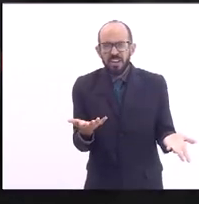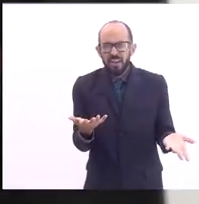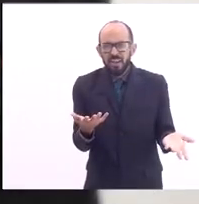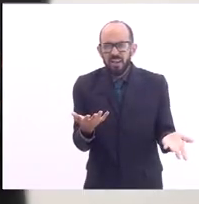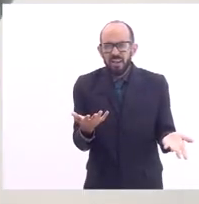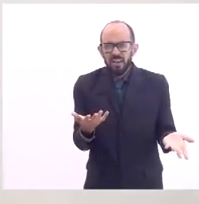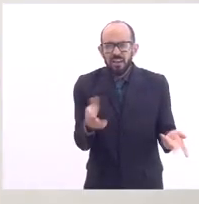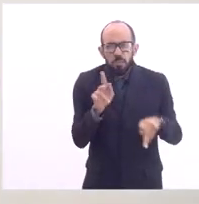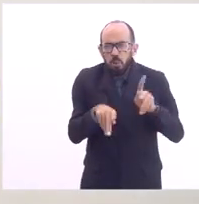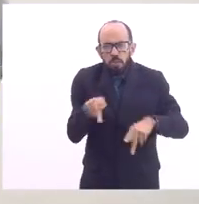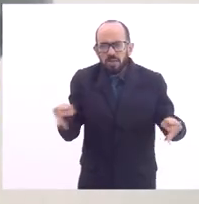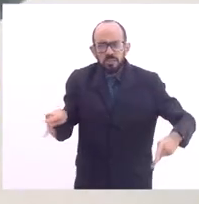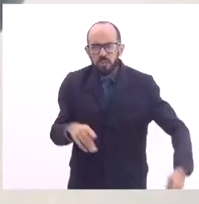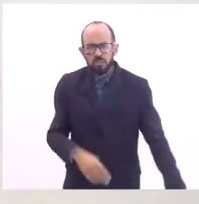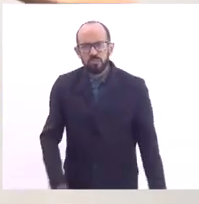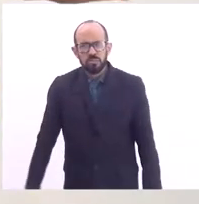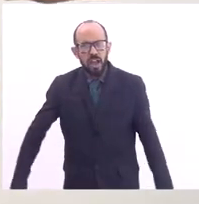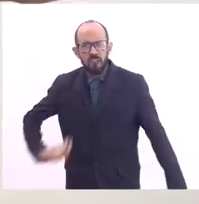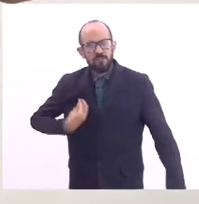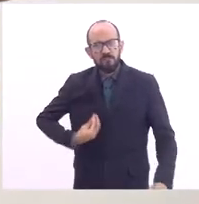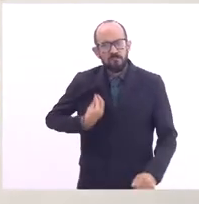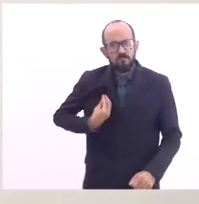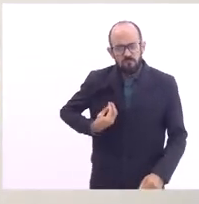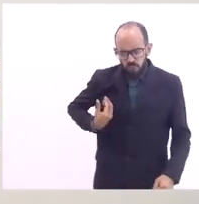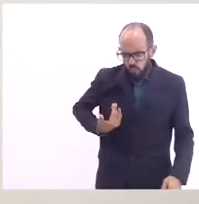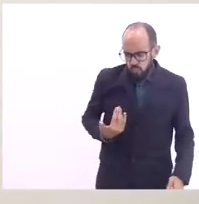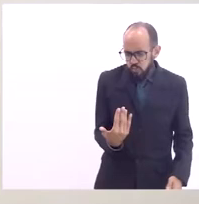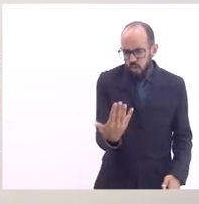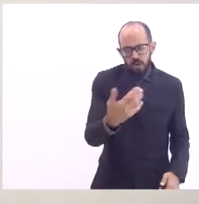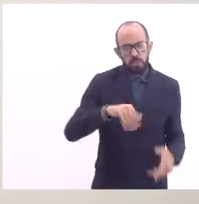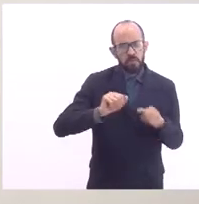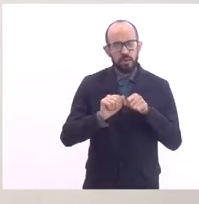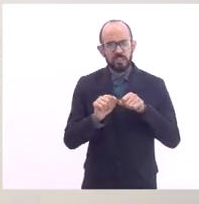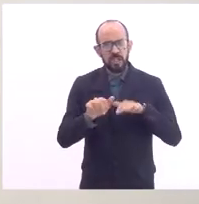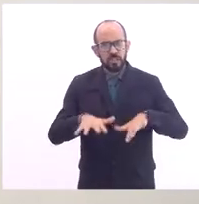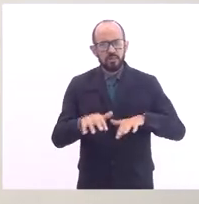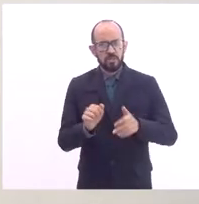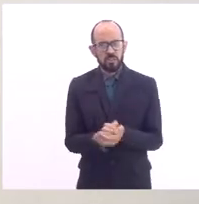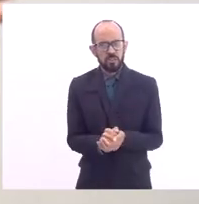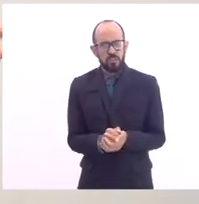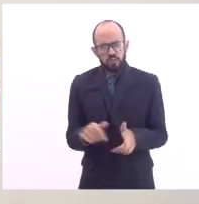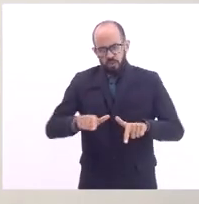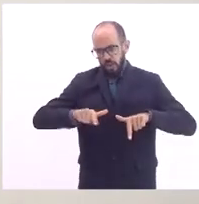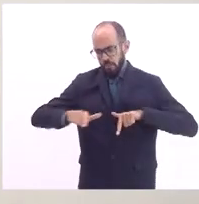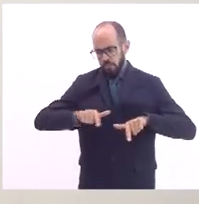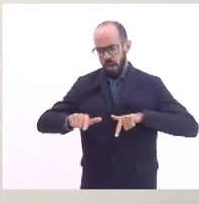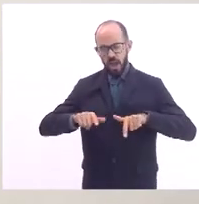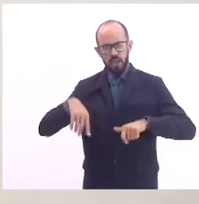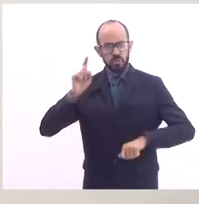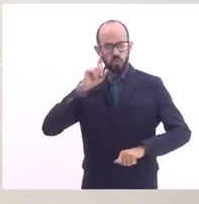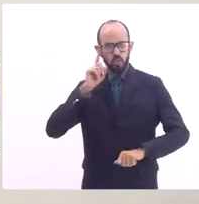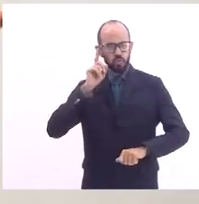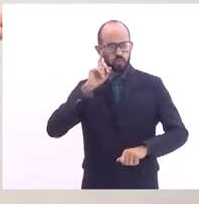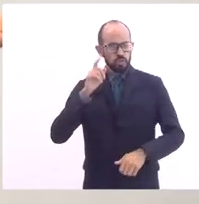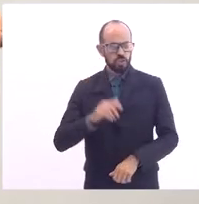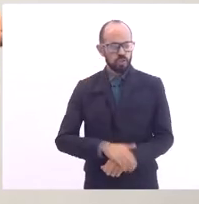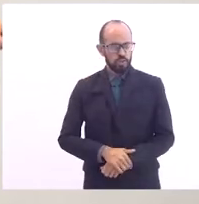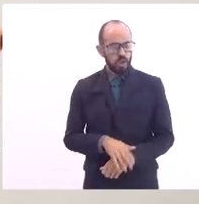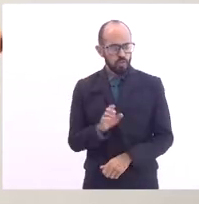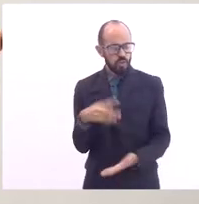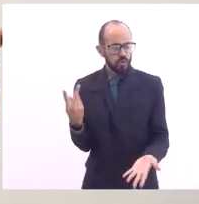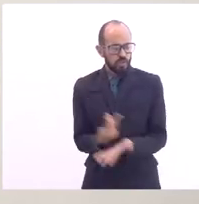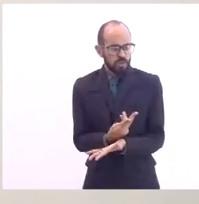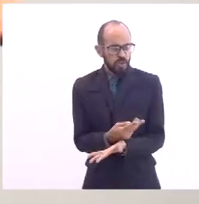não estão aí à disposição a vida toda para fazer isso, né? Você toma um trabalho, tem o seu dia a dia, né? Então, é isso que vem acontecendo na